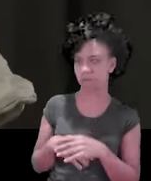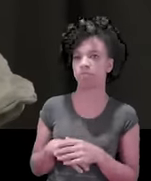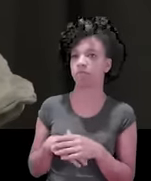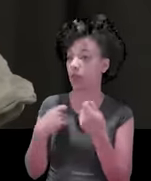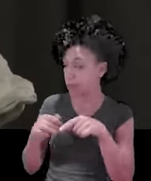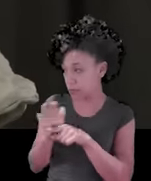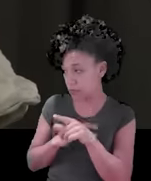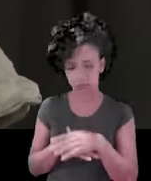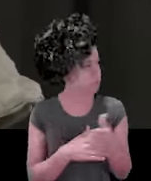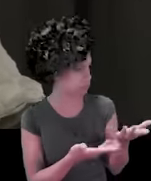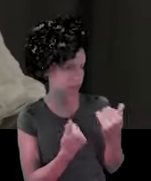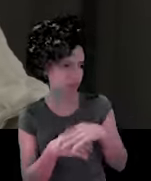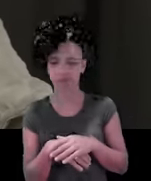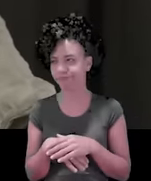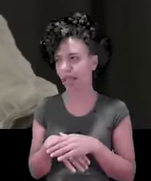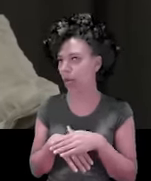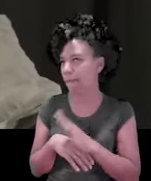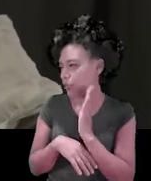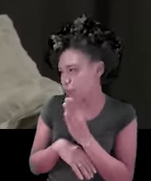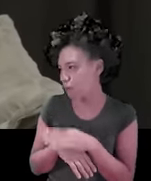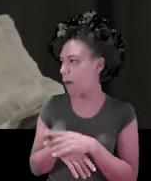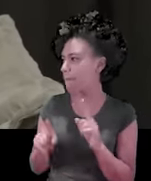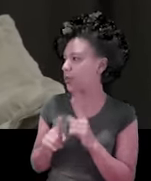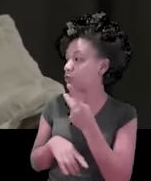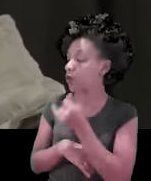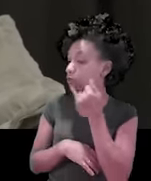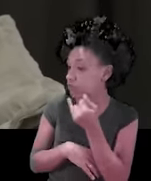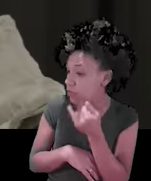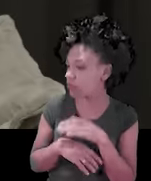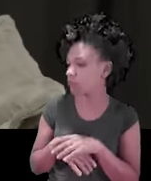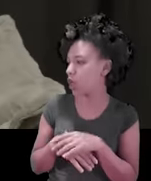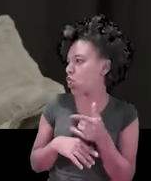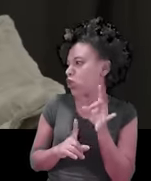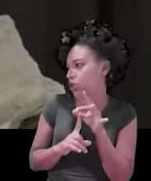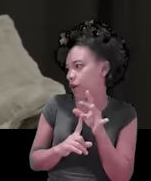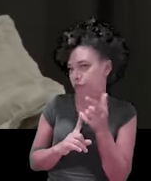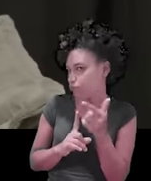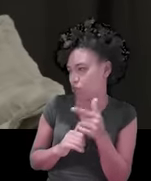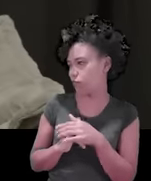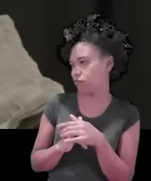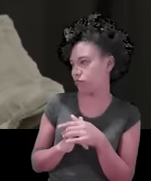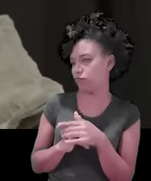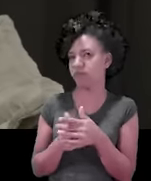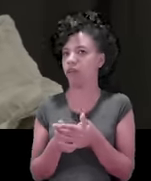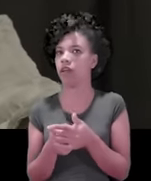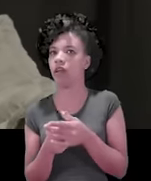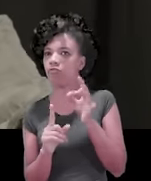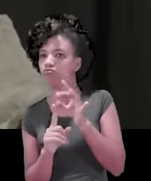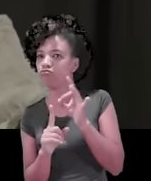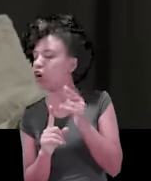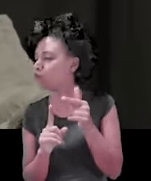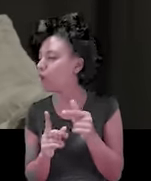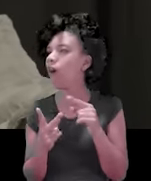eu preciso fazer o seu celular está fora de área né da hora de servir se